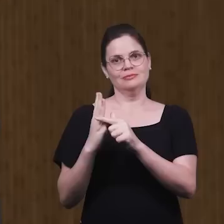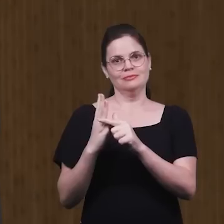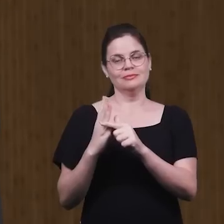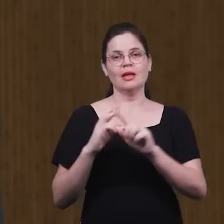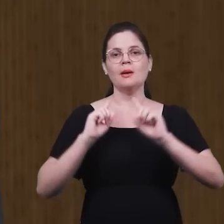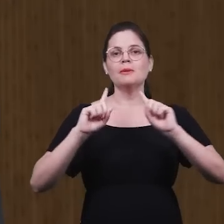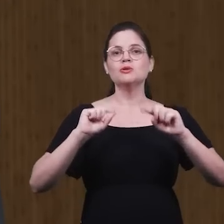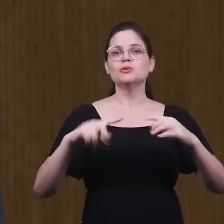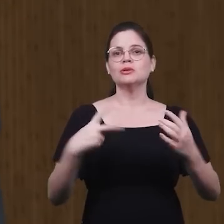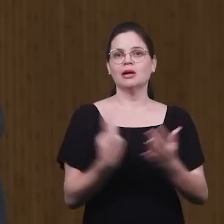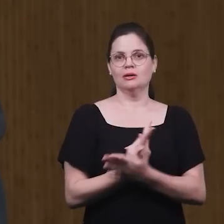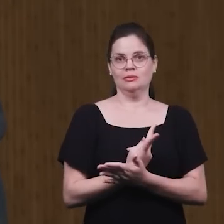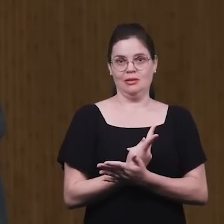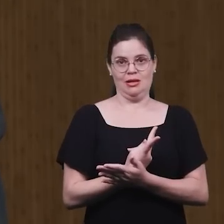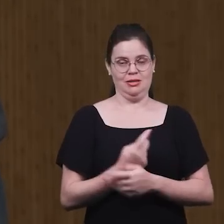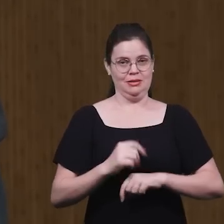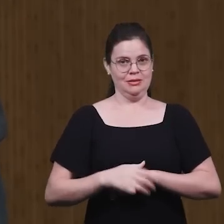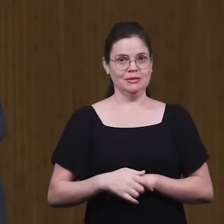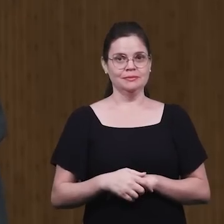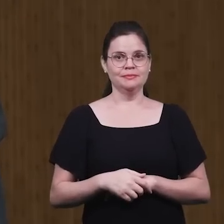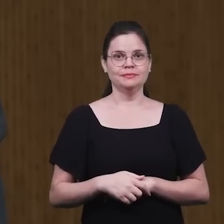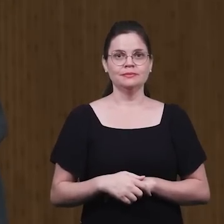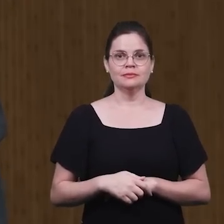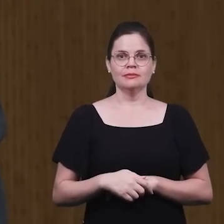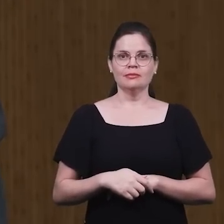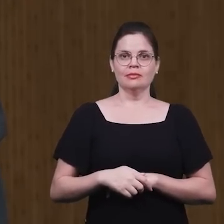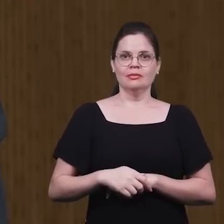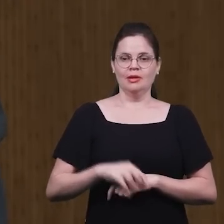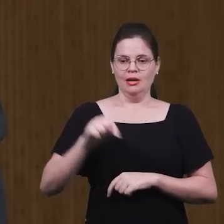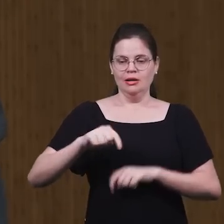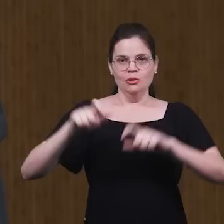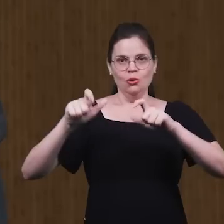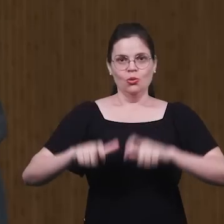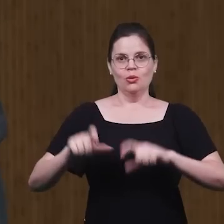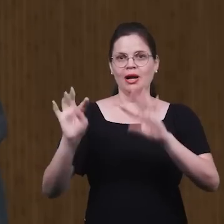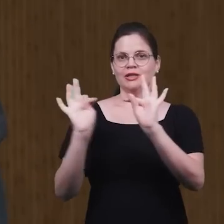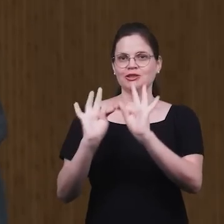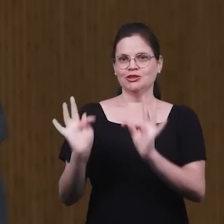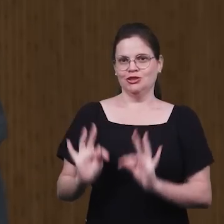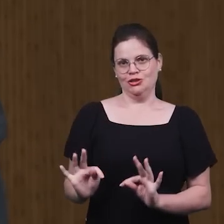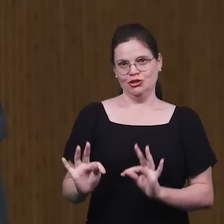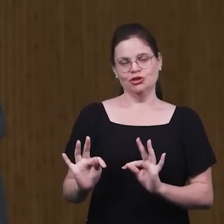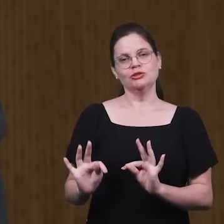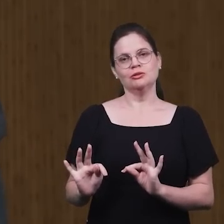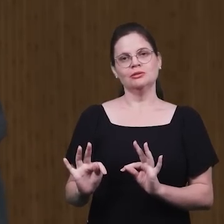acontece? Na verdade, a igreja aqui em Tiatira, ela não tem,